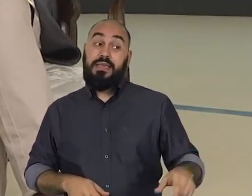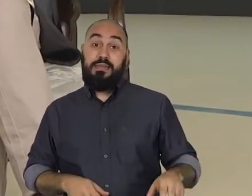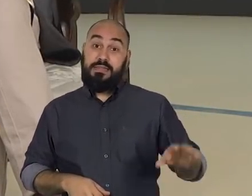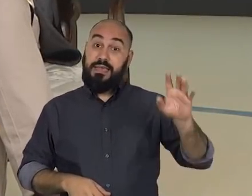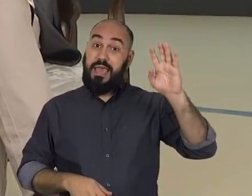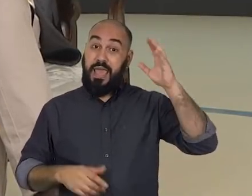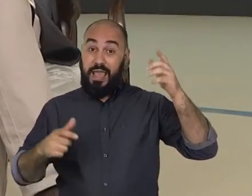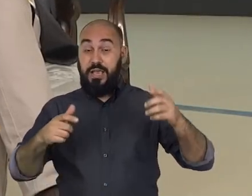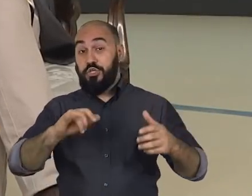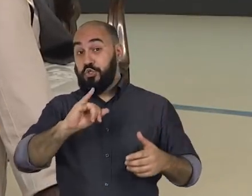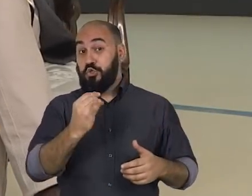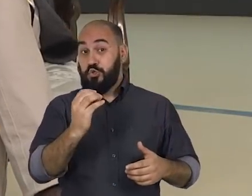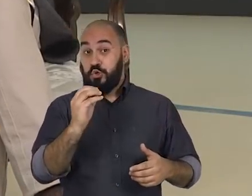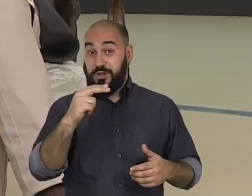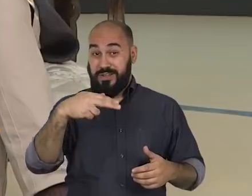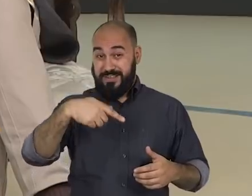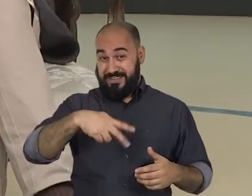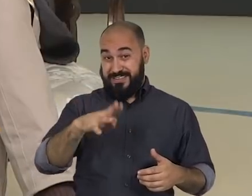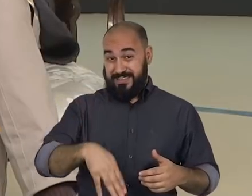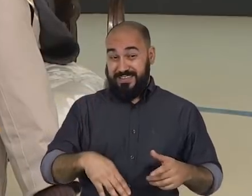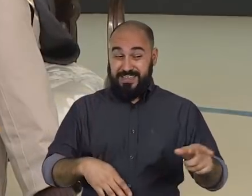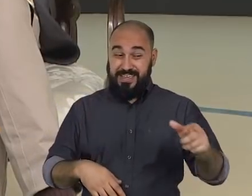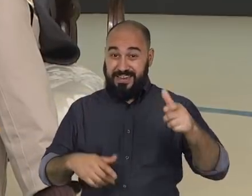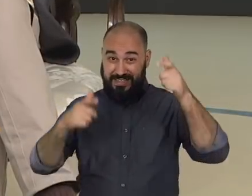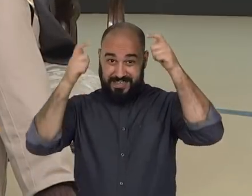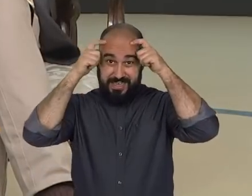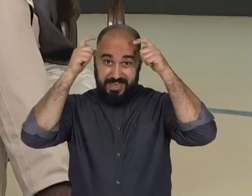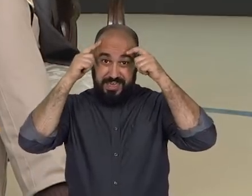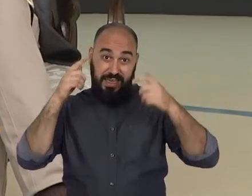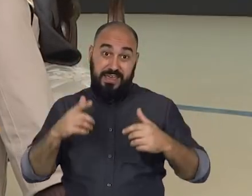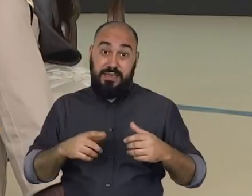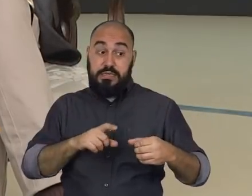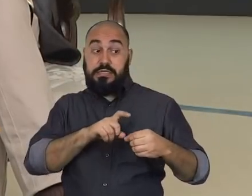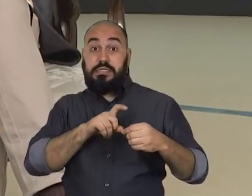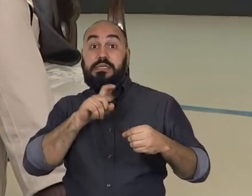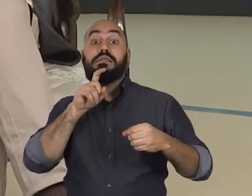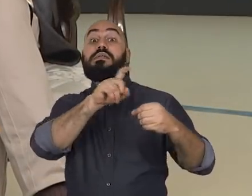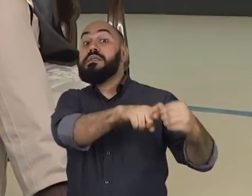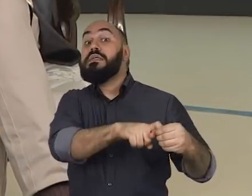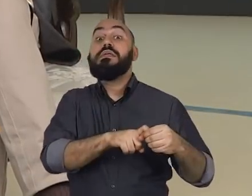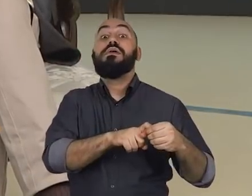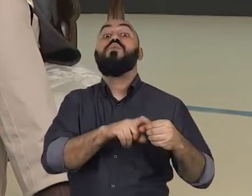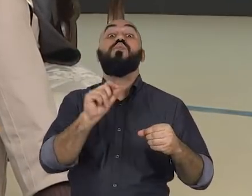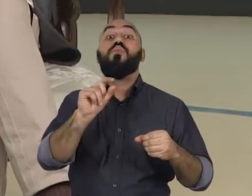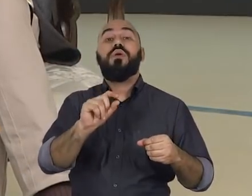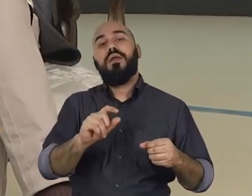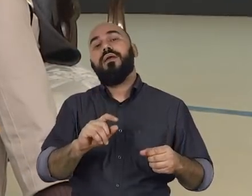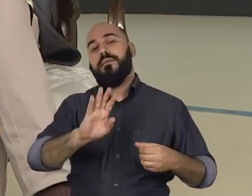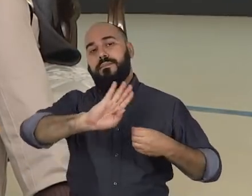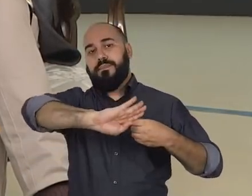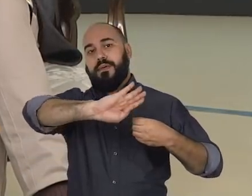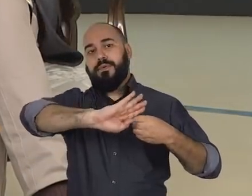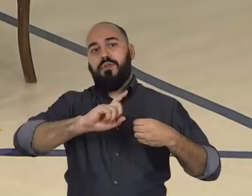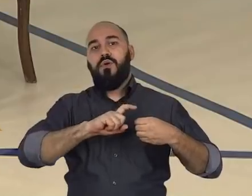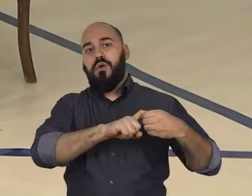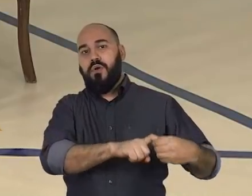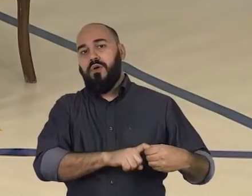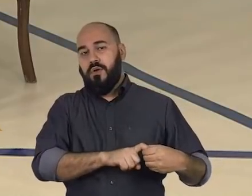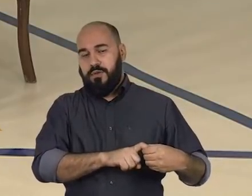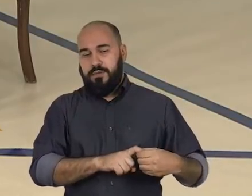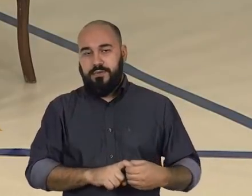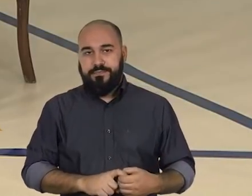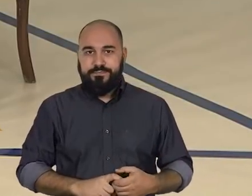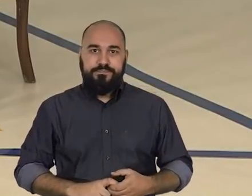da Babilônia, que se envolveu em seu pagamento de tributo 3 vezes, uma vez a cada ano. Então,